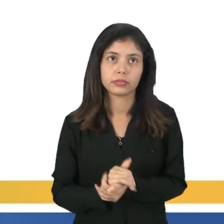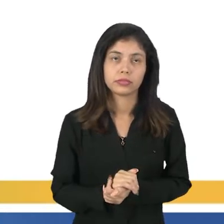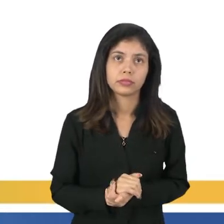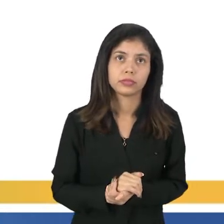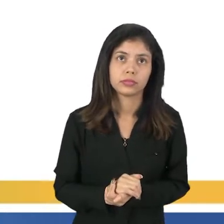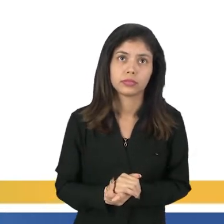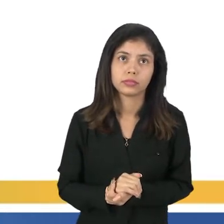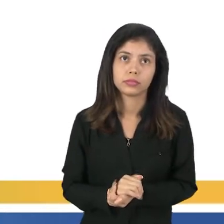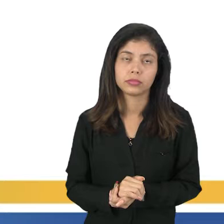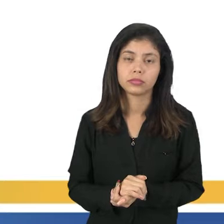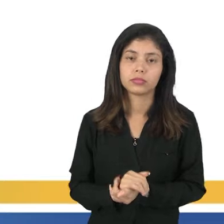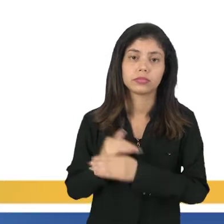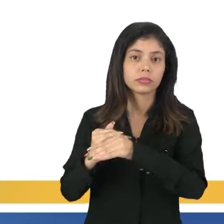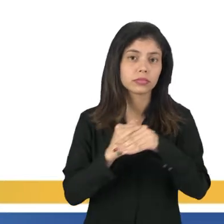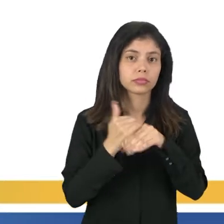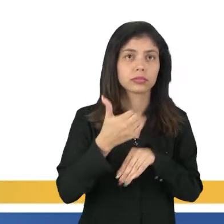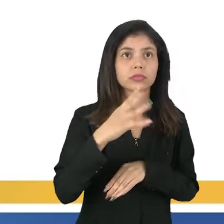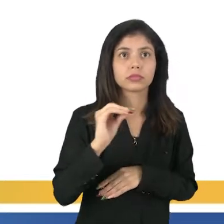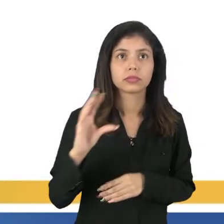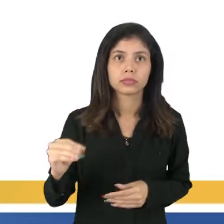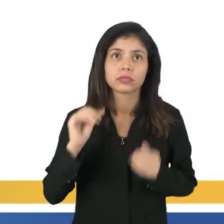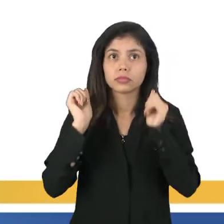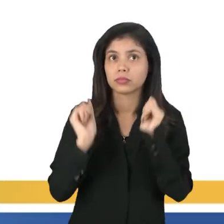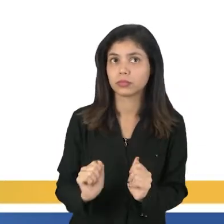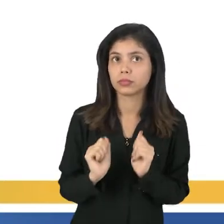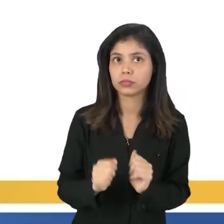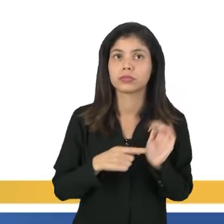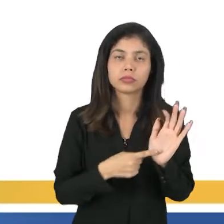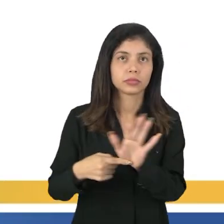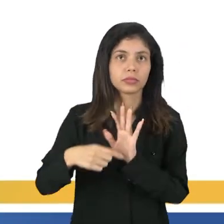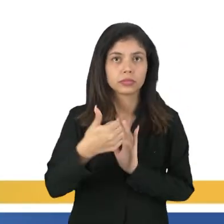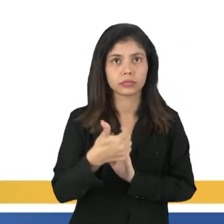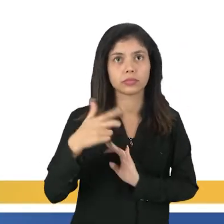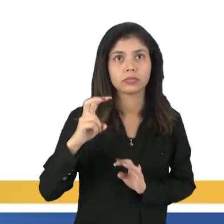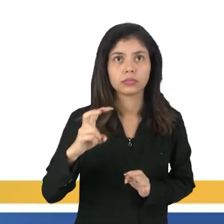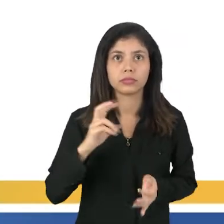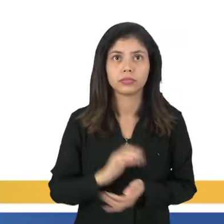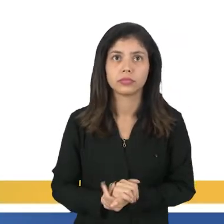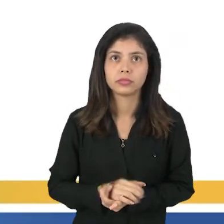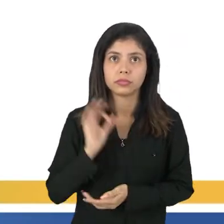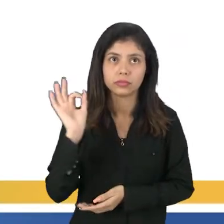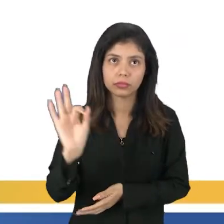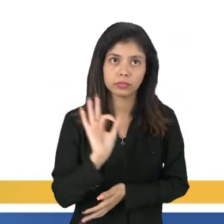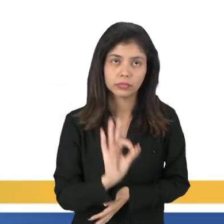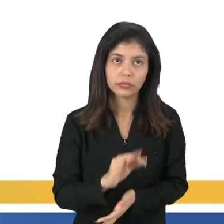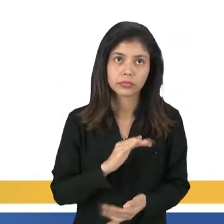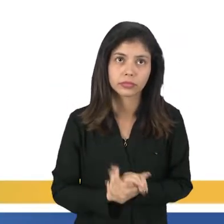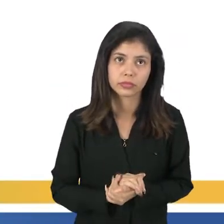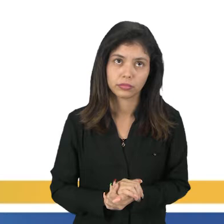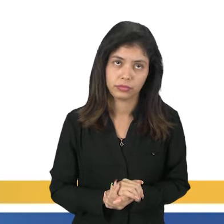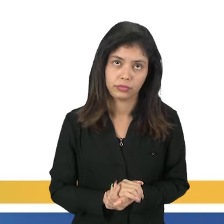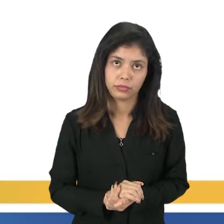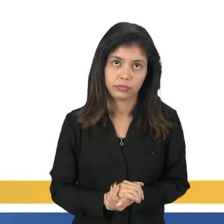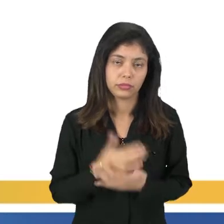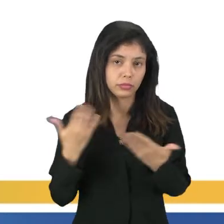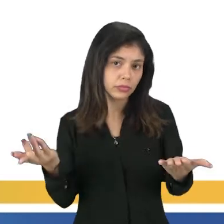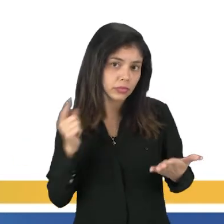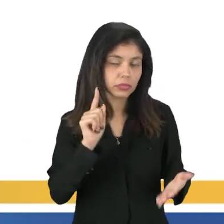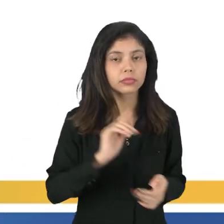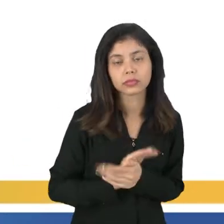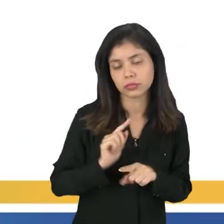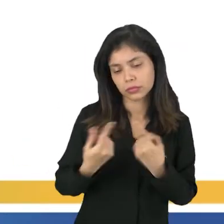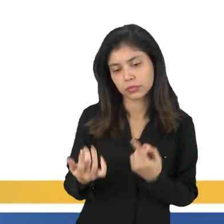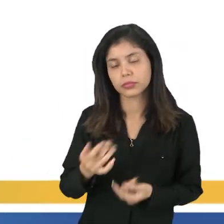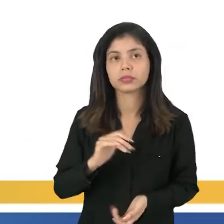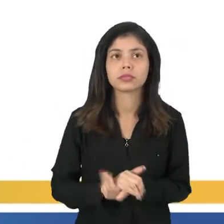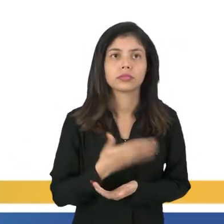o denominador igual a 100 e pode ser representada por 25%. Então, mais